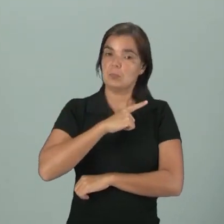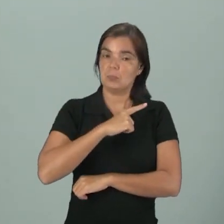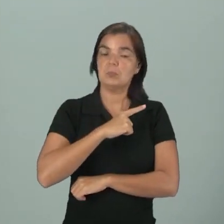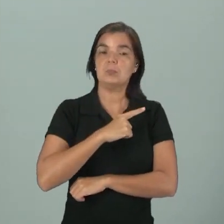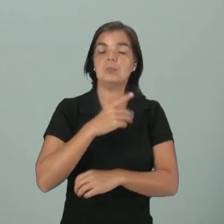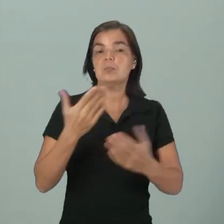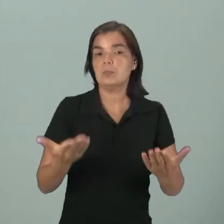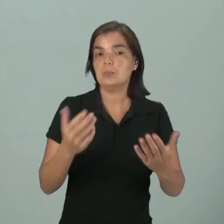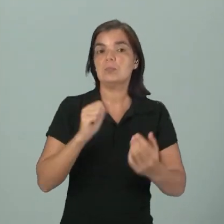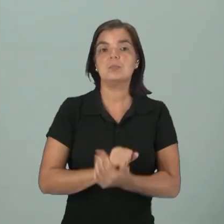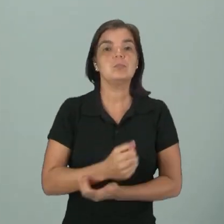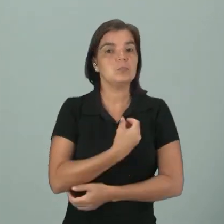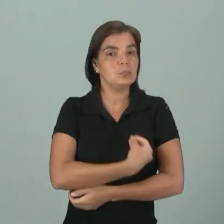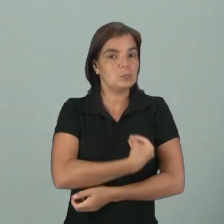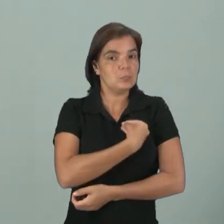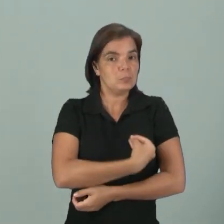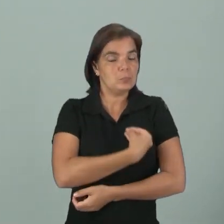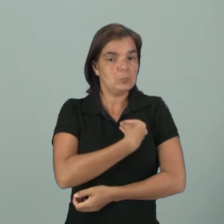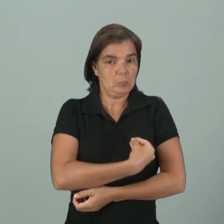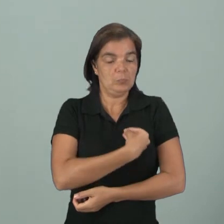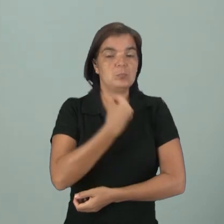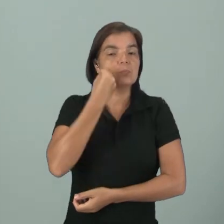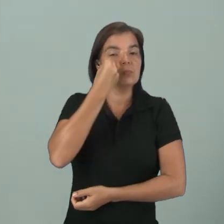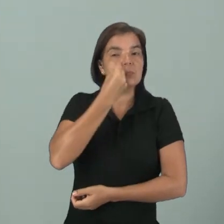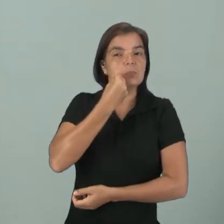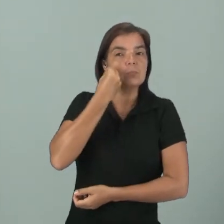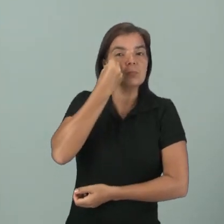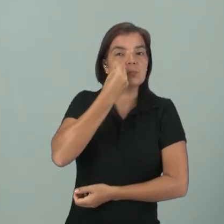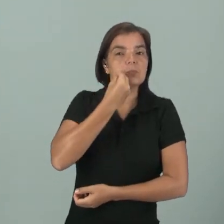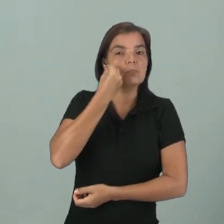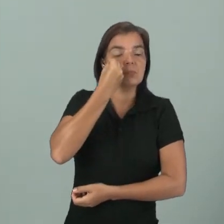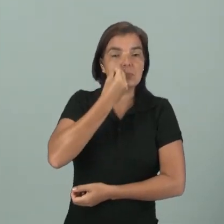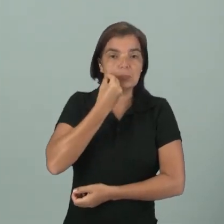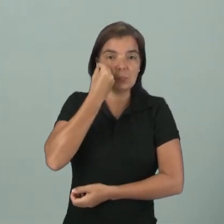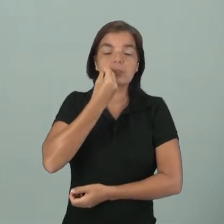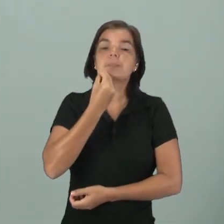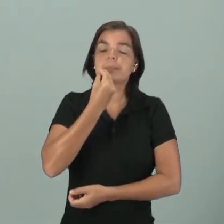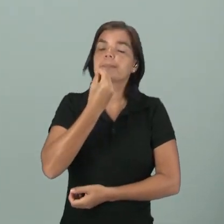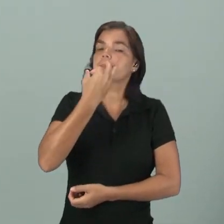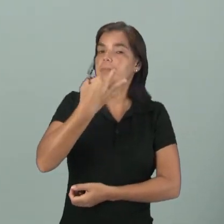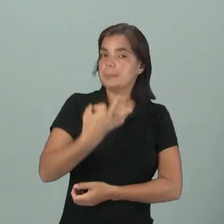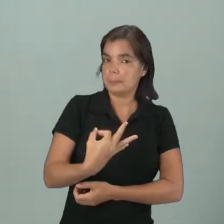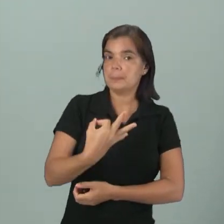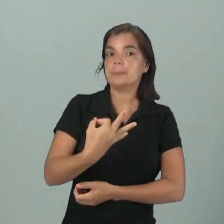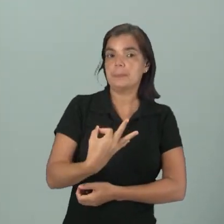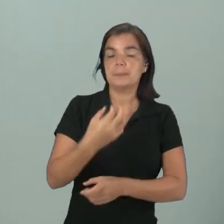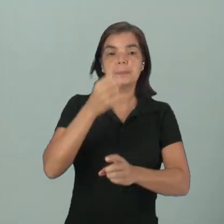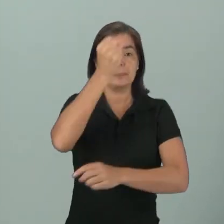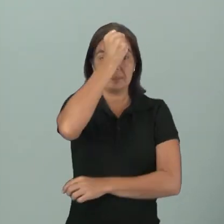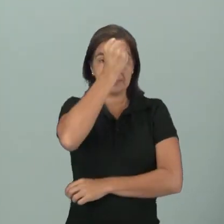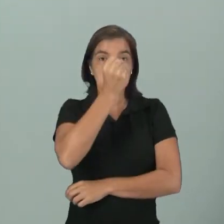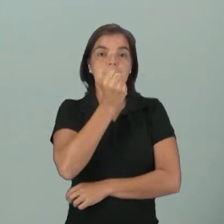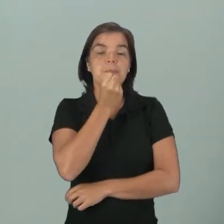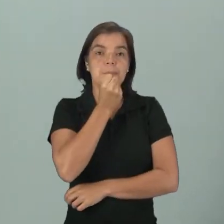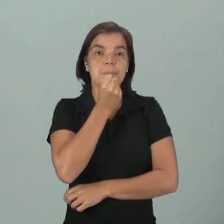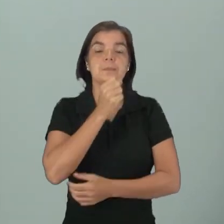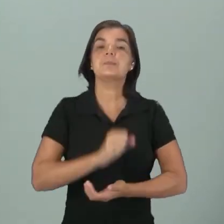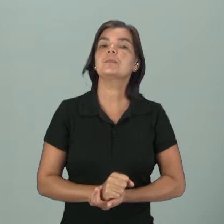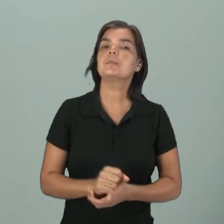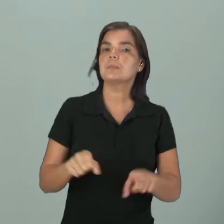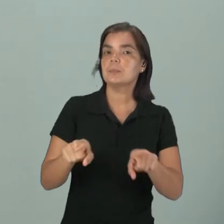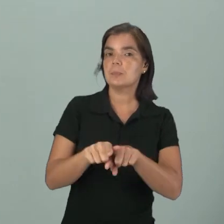chegaram, digamos assim, a vivenciar experiências tidas, consideradas como socialistas.